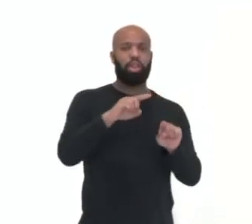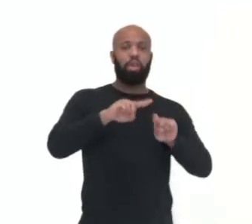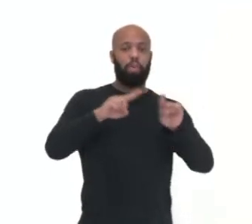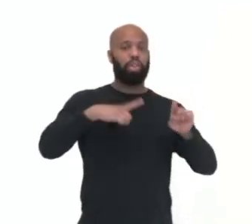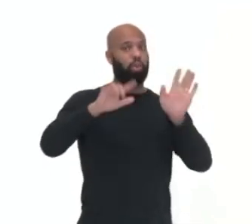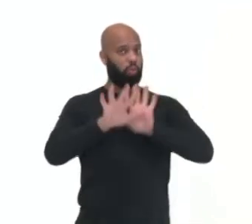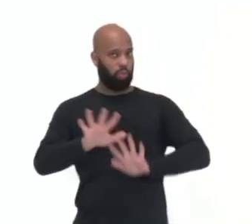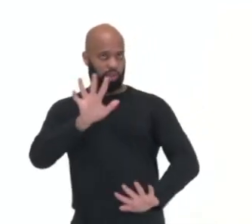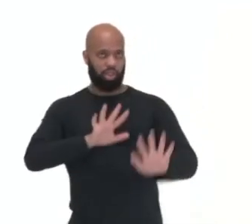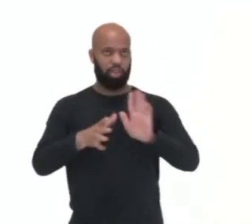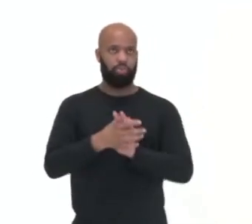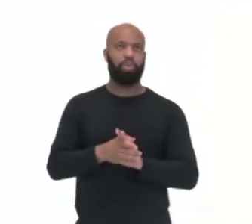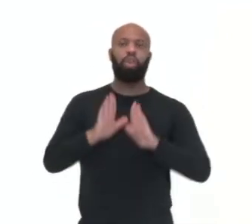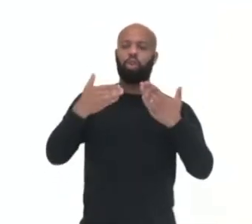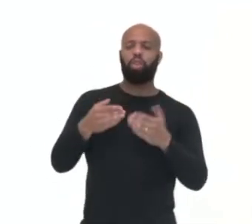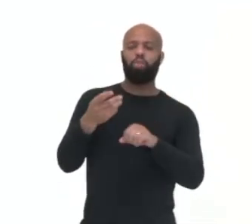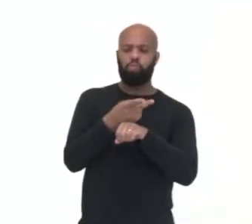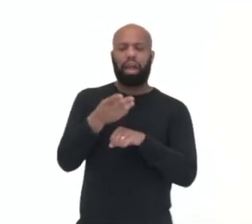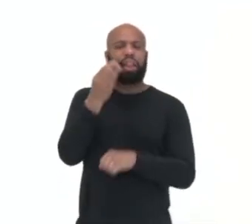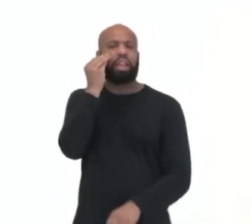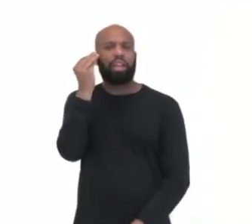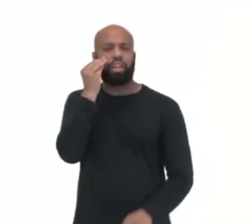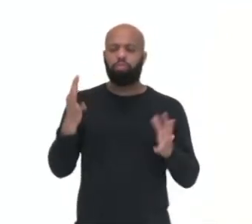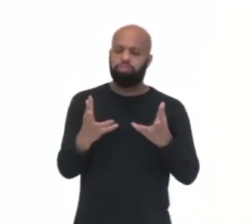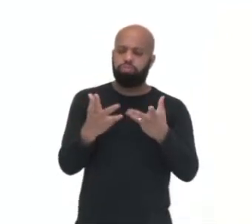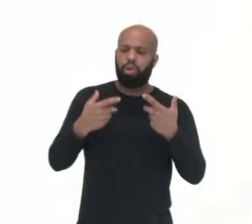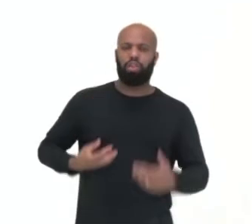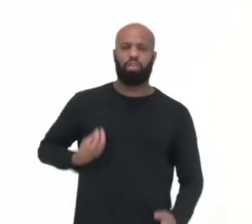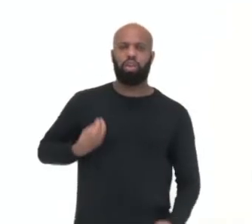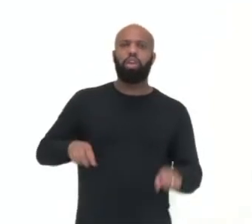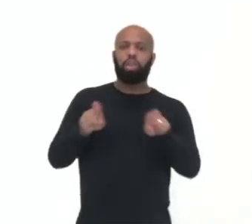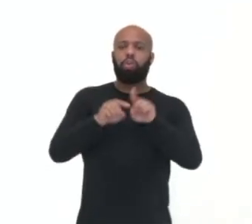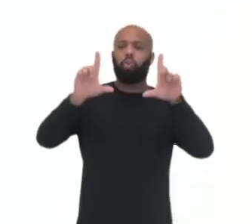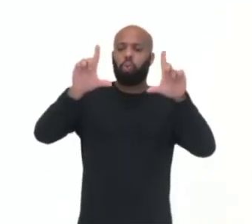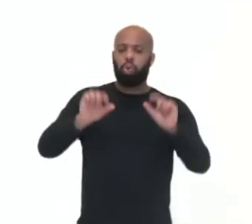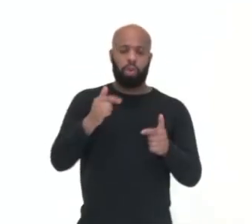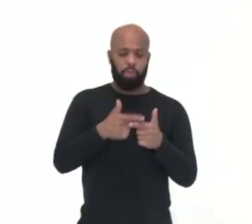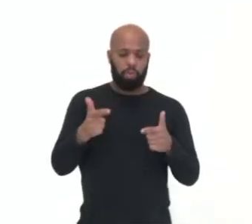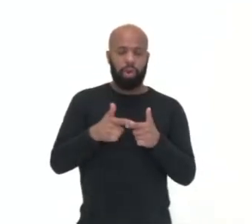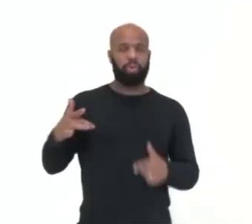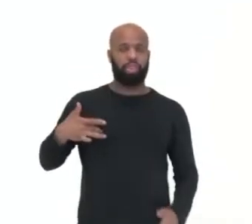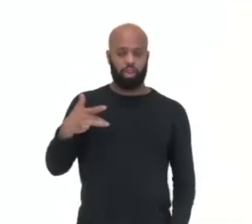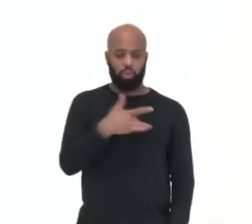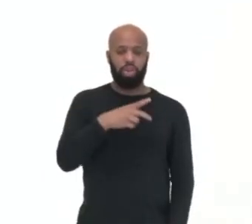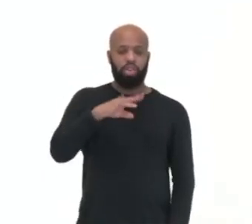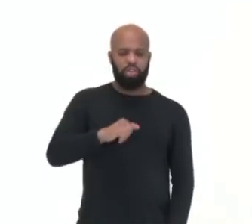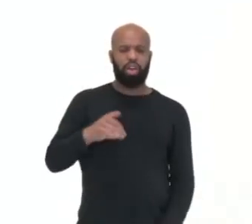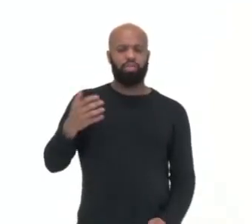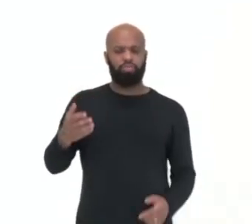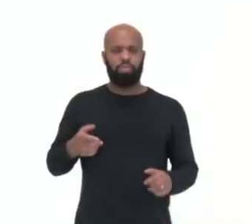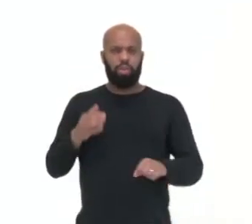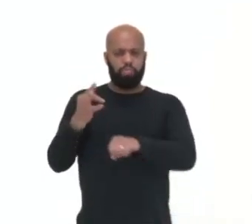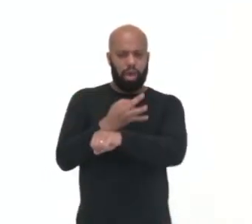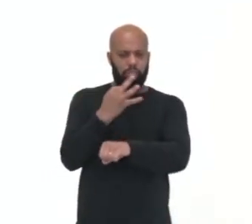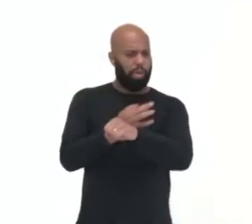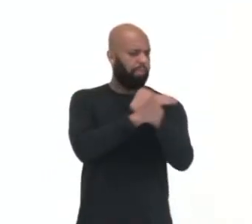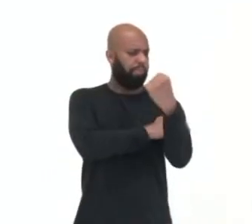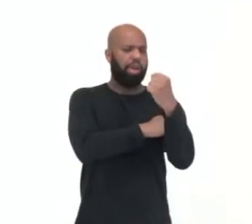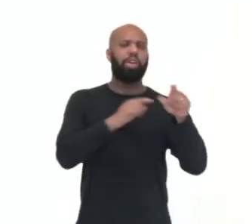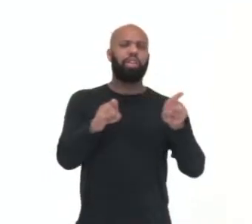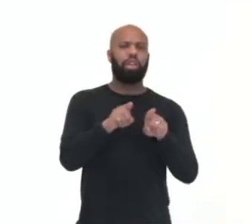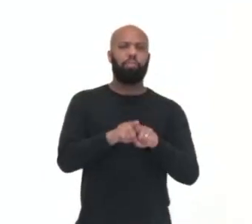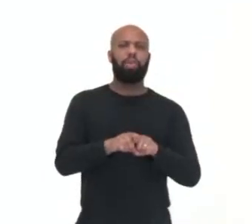filtrado. Busca pela qualidade de vida, diminuição dos problemas com saúde, aumento da resistência e tônus muscular, alívio